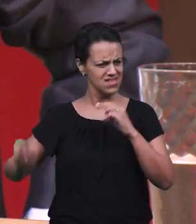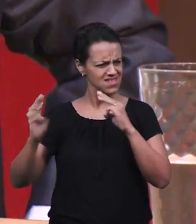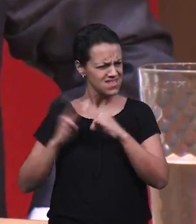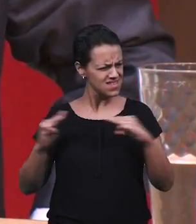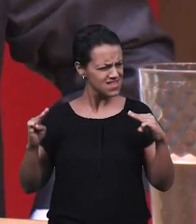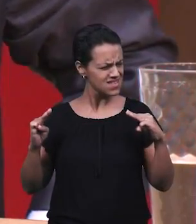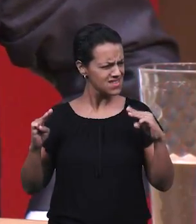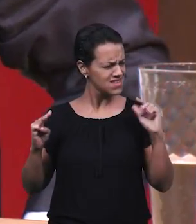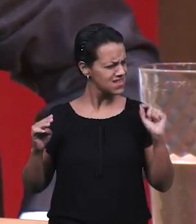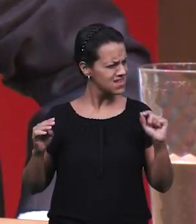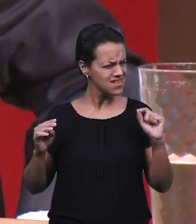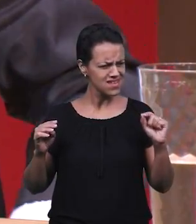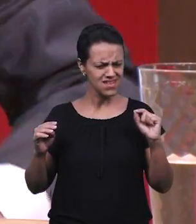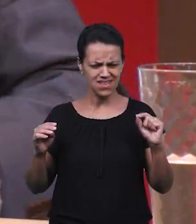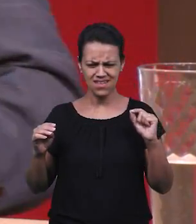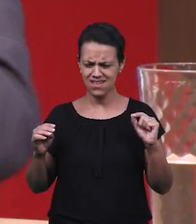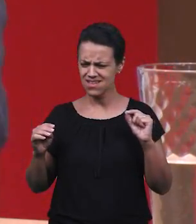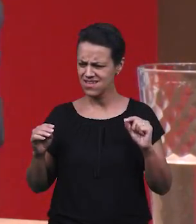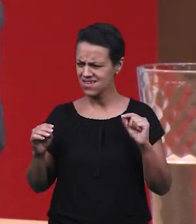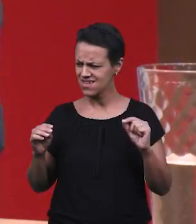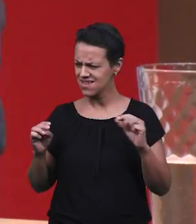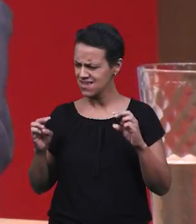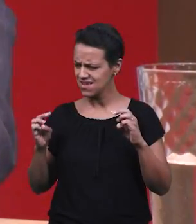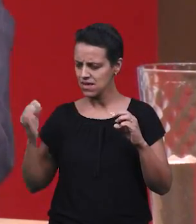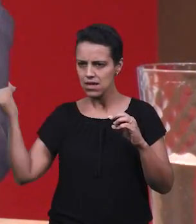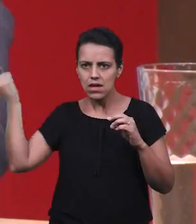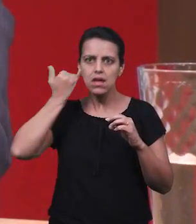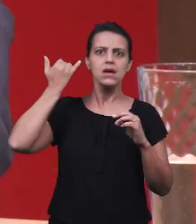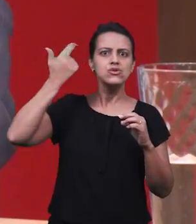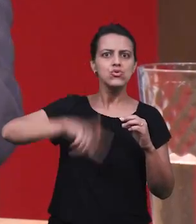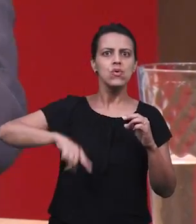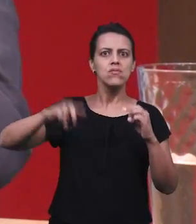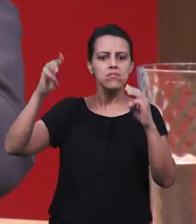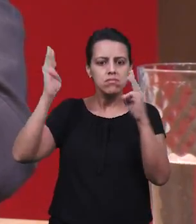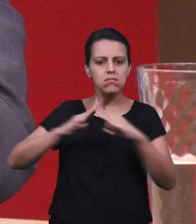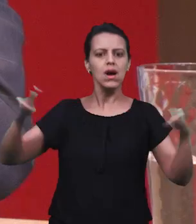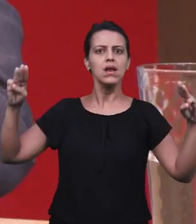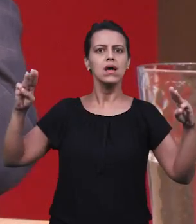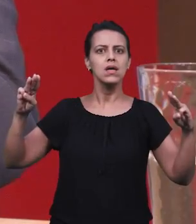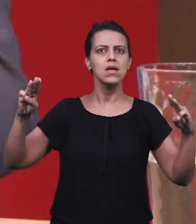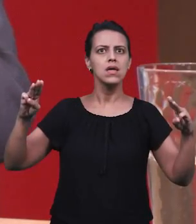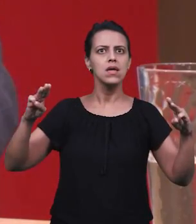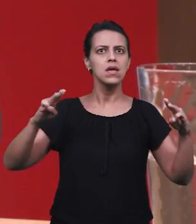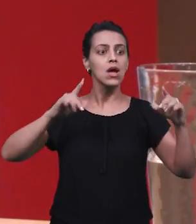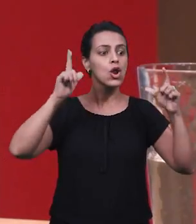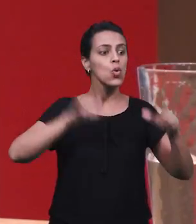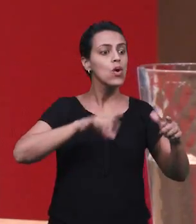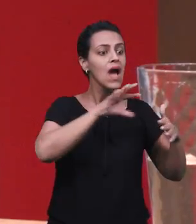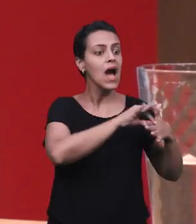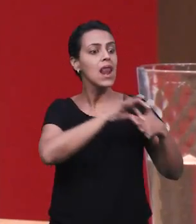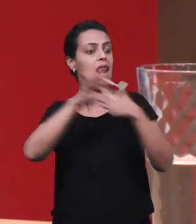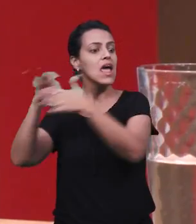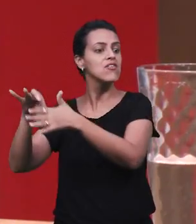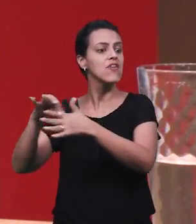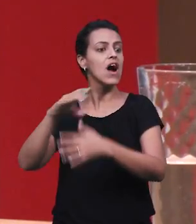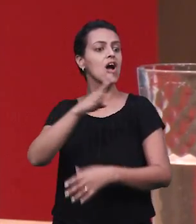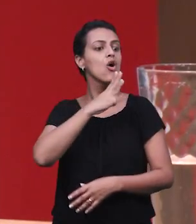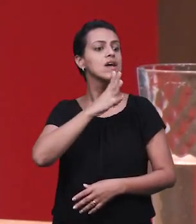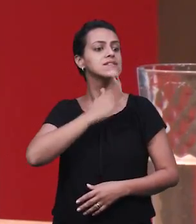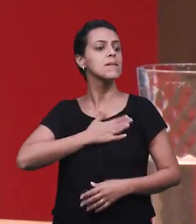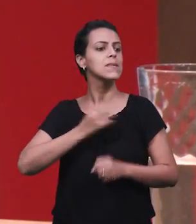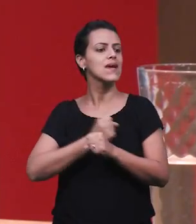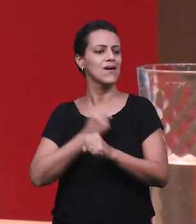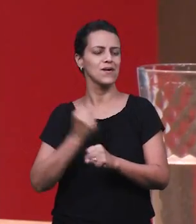falei, Manaim? O que é isso? Aí fiquei, aí ele, Manaim. Aí a voz disse assim, o lugar onde eu vou te levar para conhecer a minha